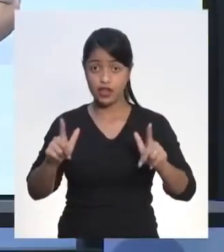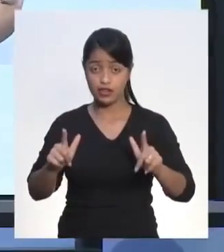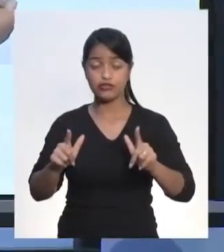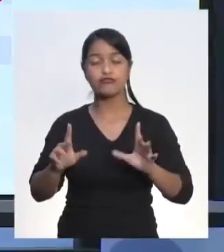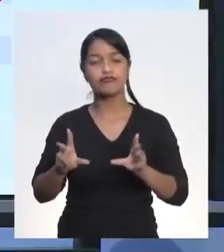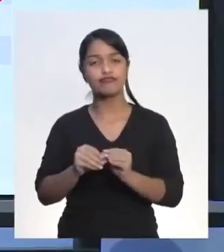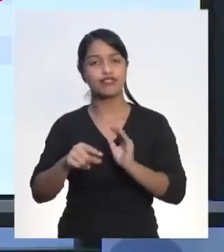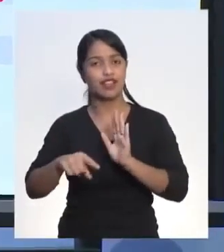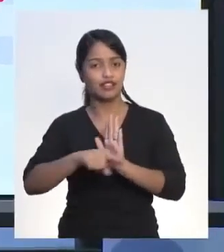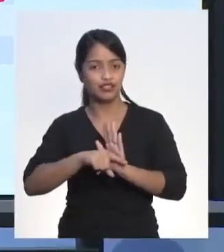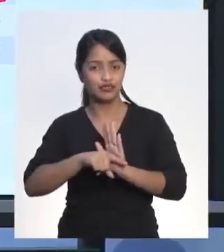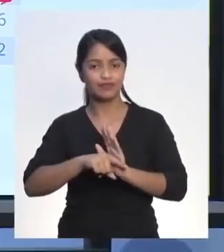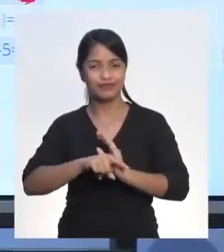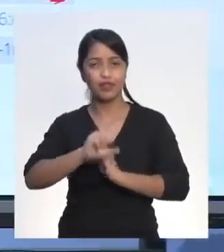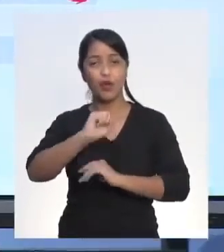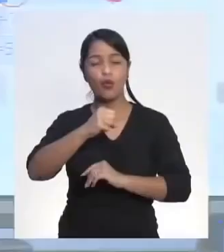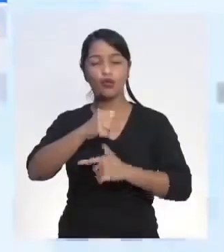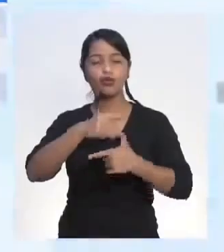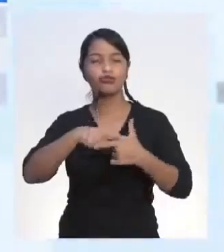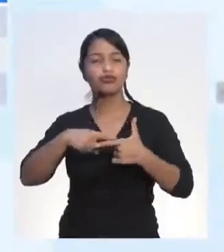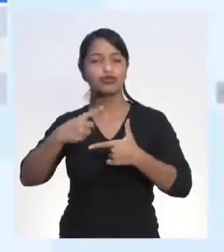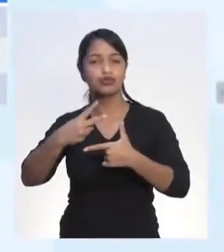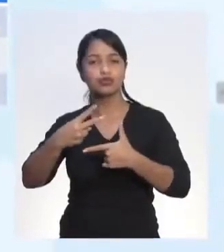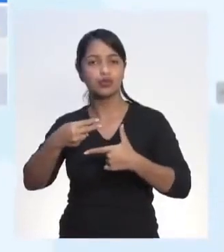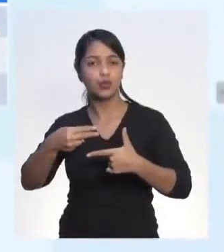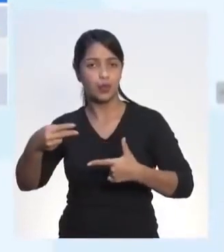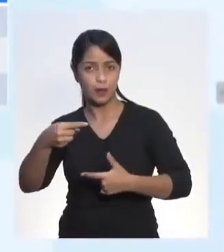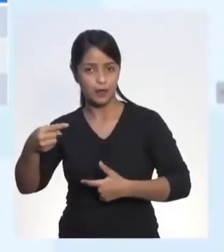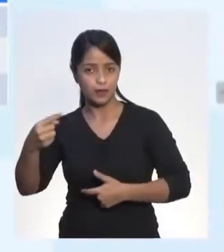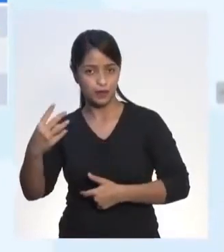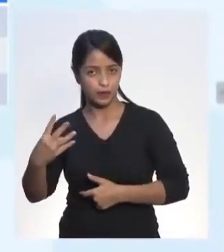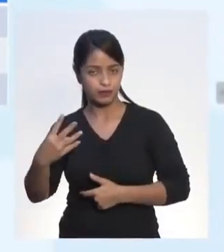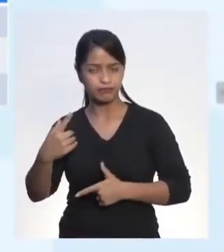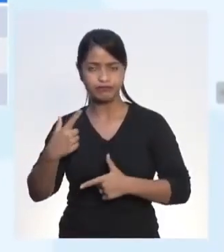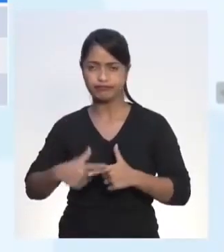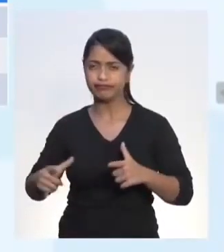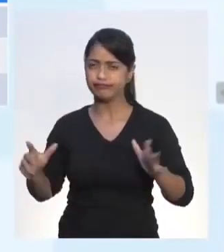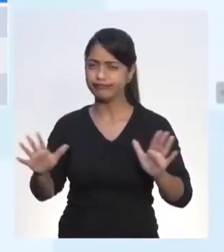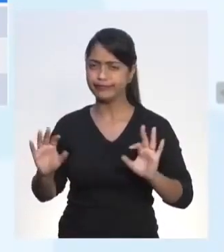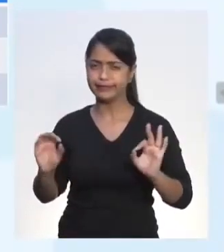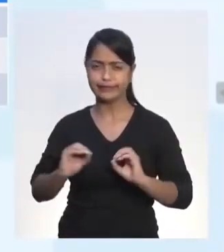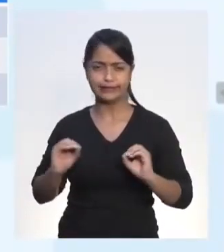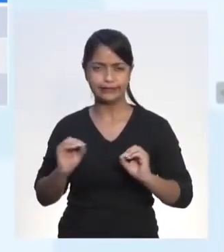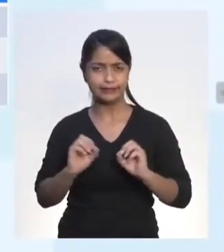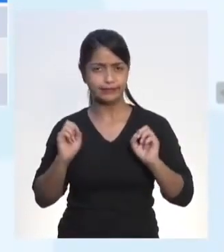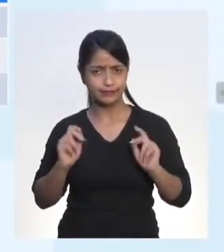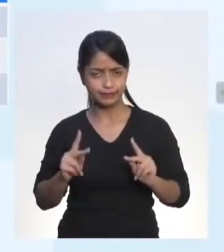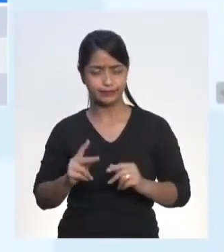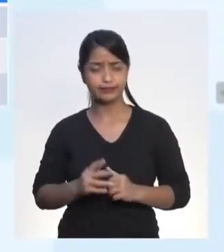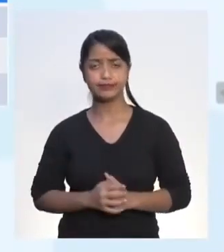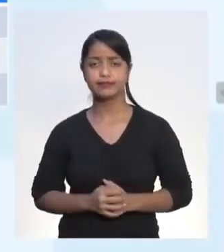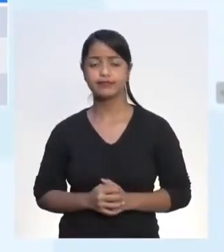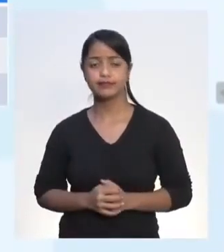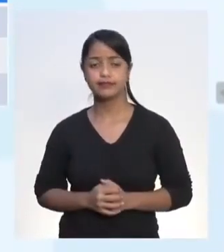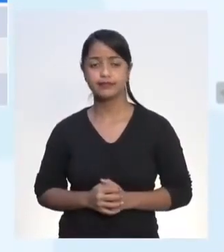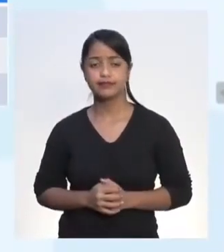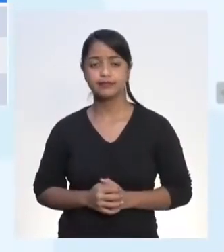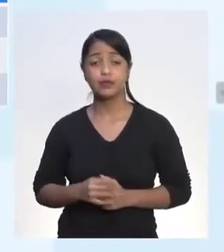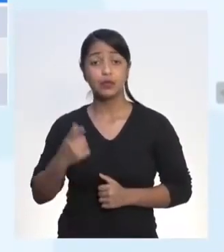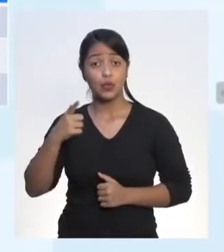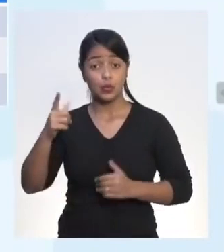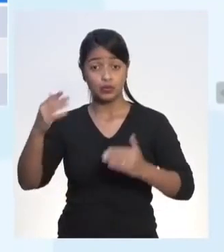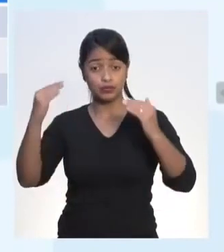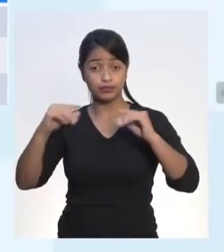por 2, eu encontro 4 aqui como resposta, sem problemas algum. A mesma coisa vai acontecer para os outros